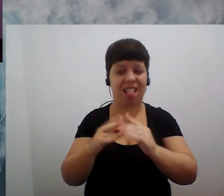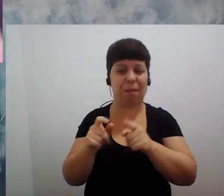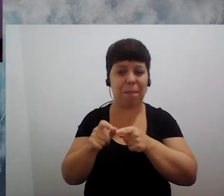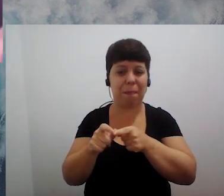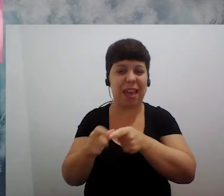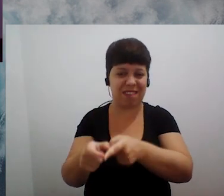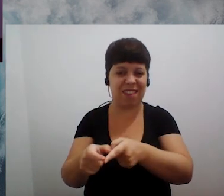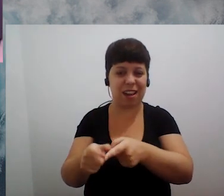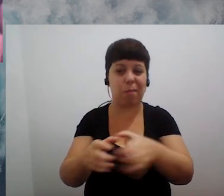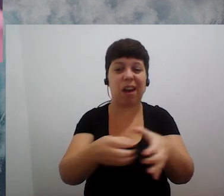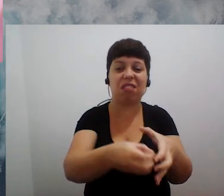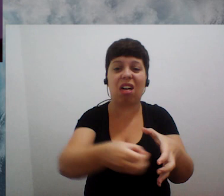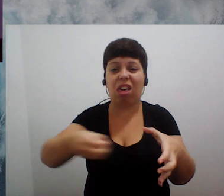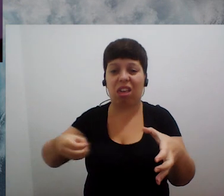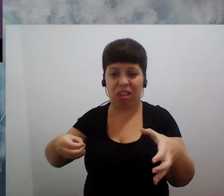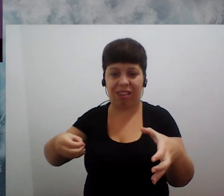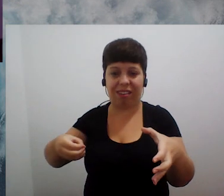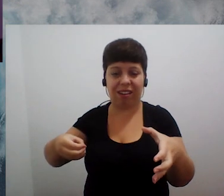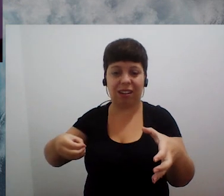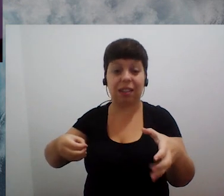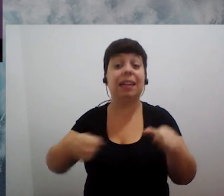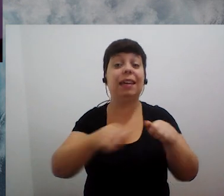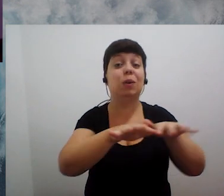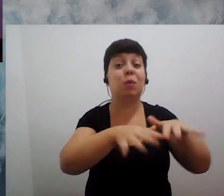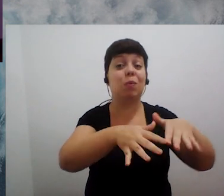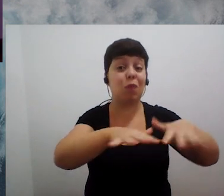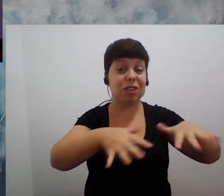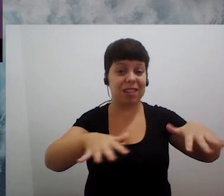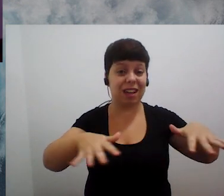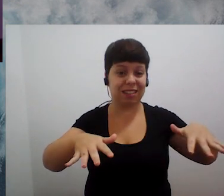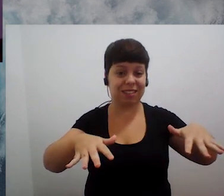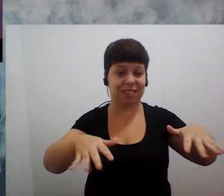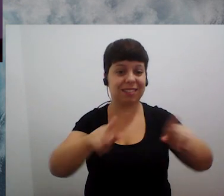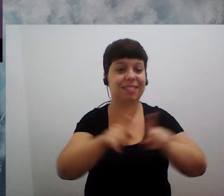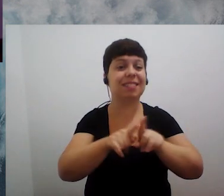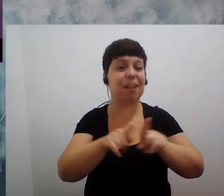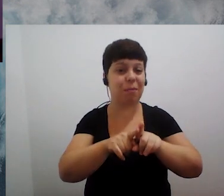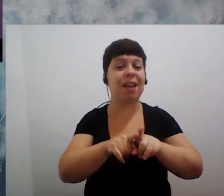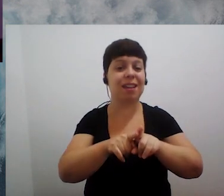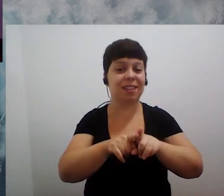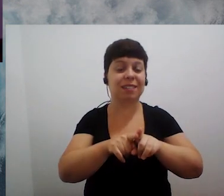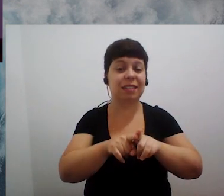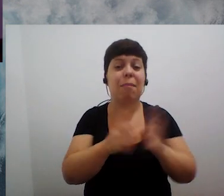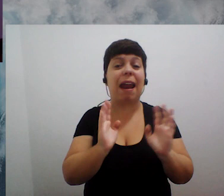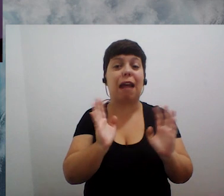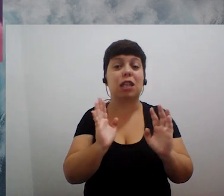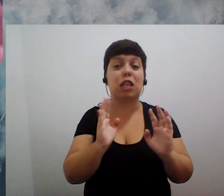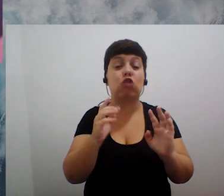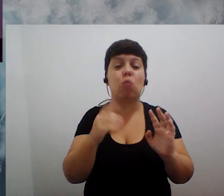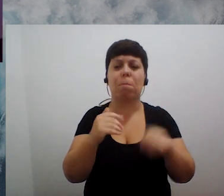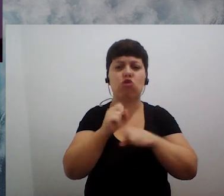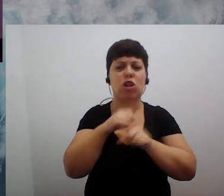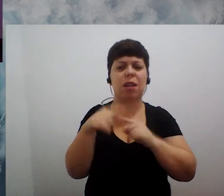favela, a periferia, que está à margem, né? E o oceano, que também estava, né, à margem